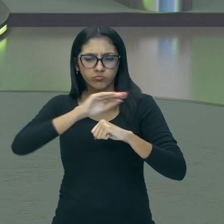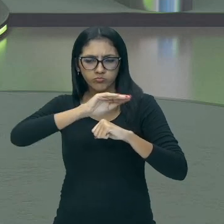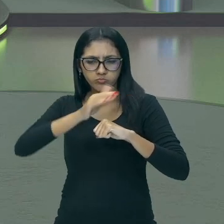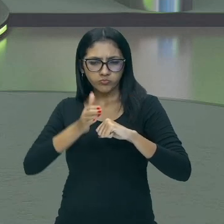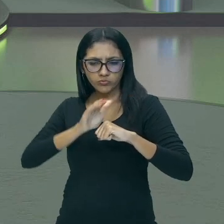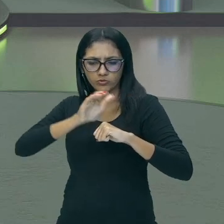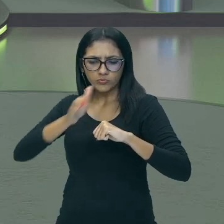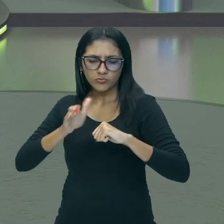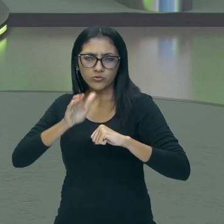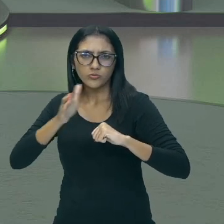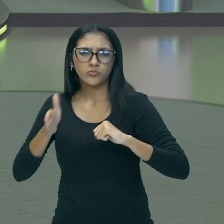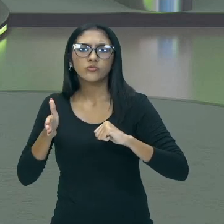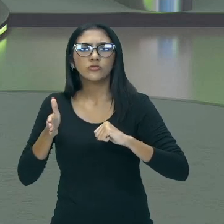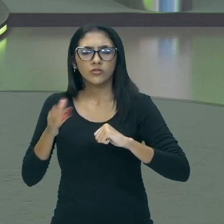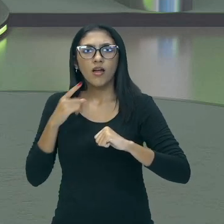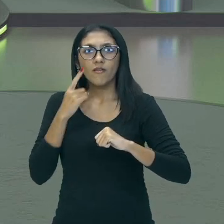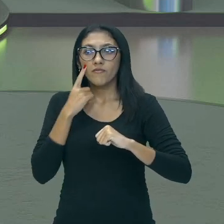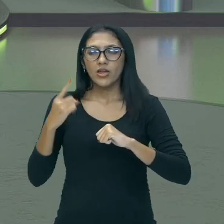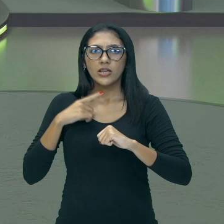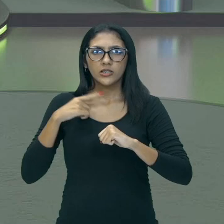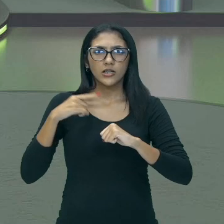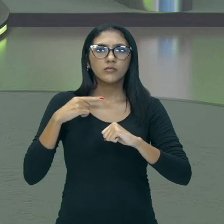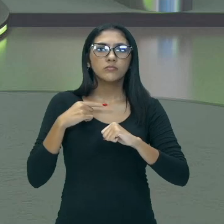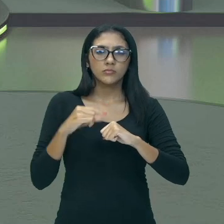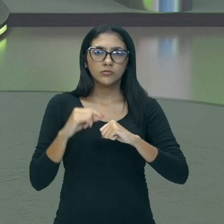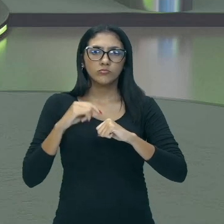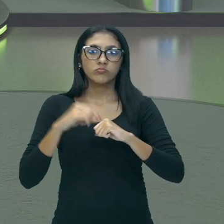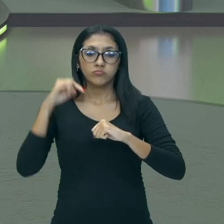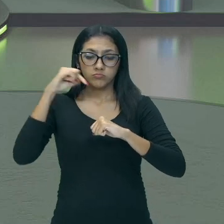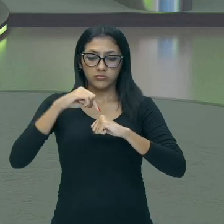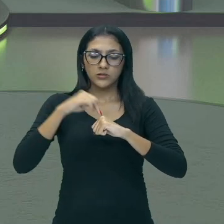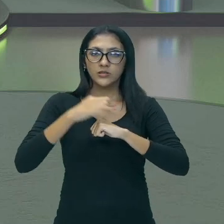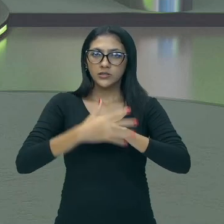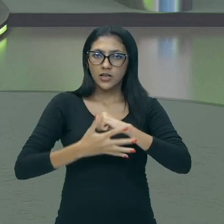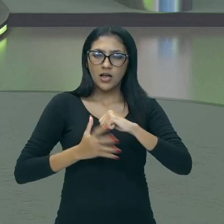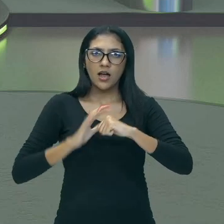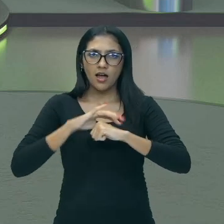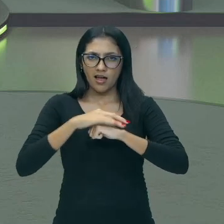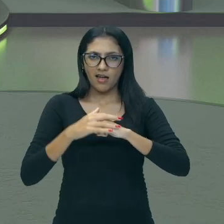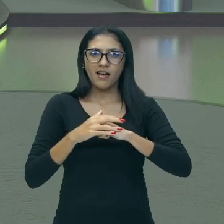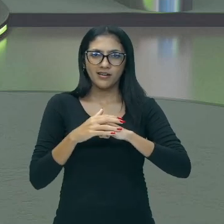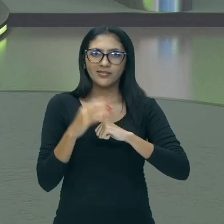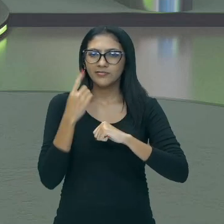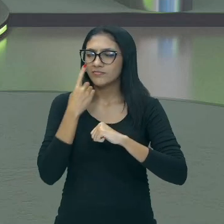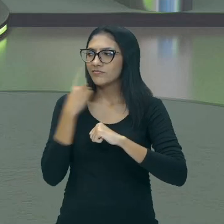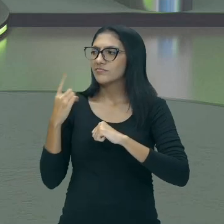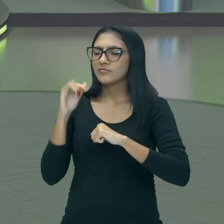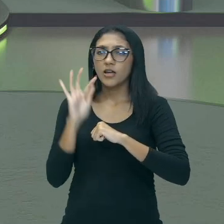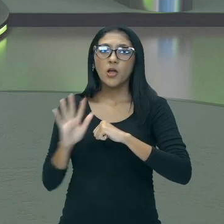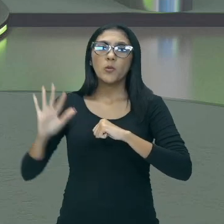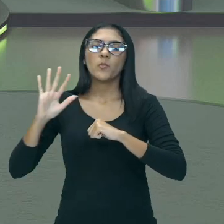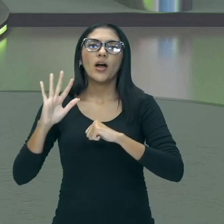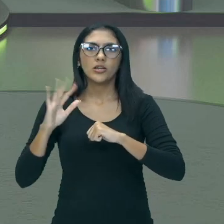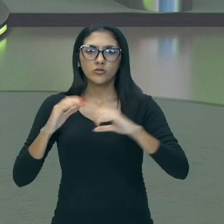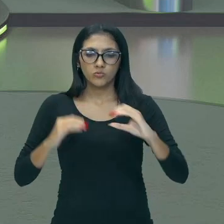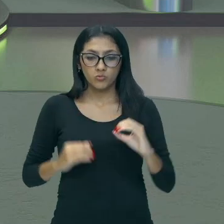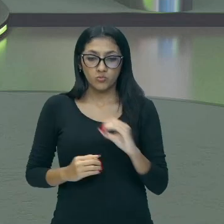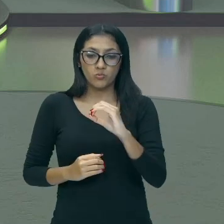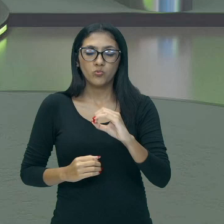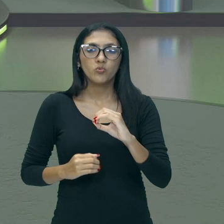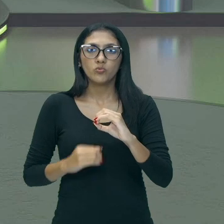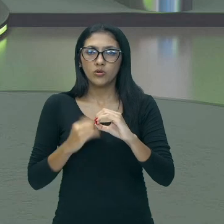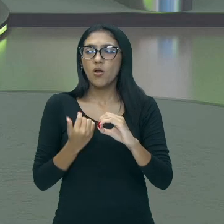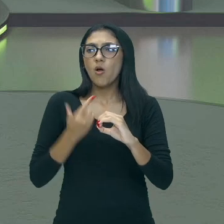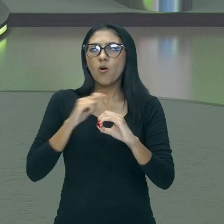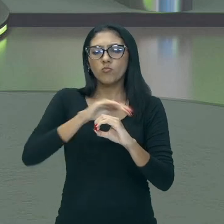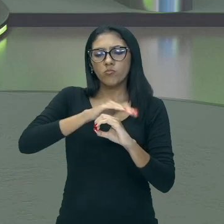Então nós temos camadas ao redor e esses elétrons estão nas camadas, como você pode ver o desenho ali do lado, tá? Então nós